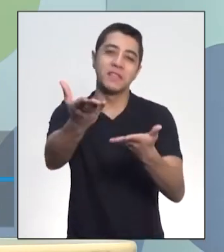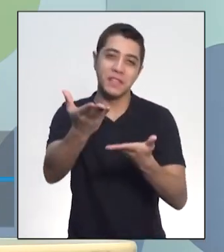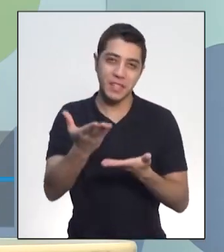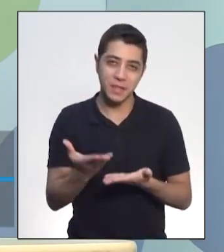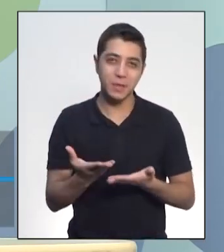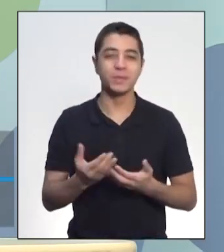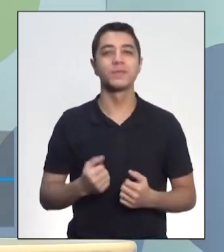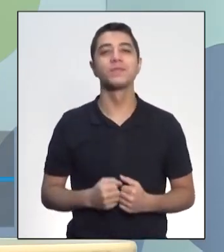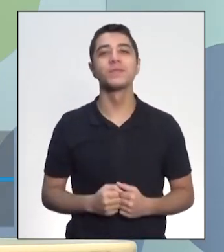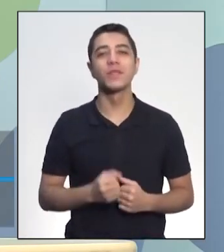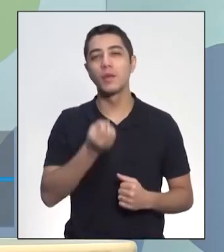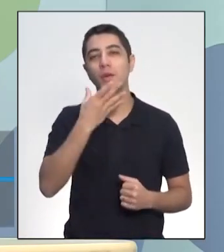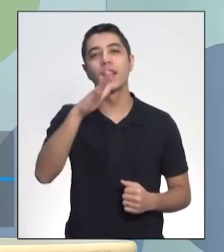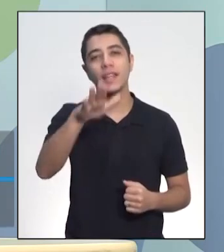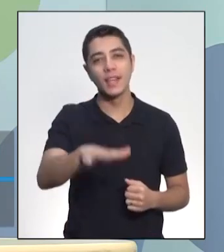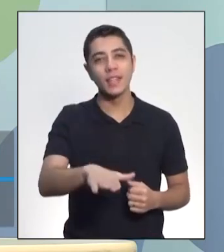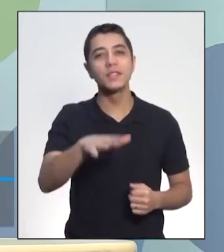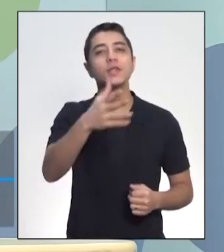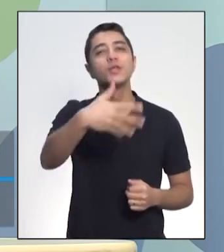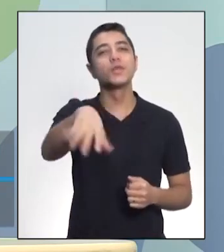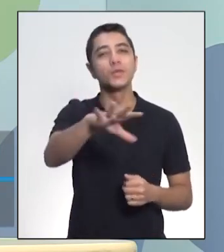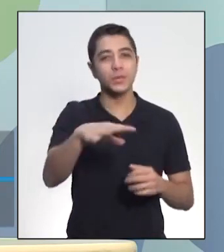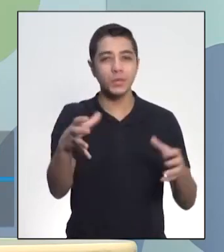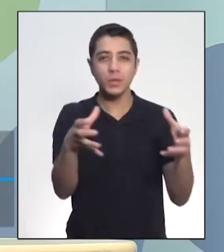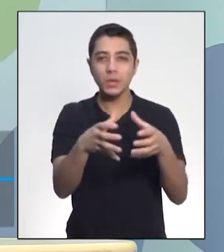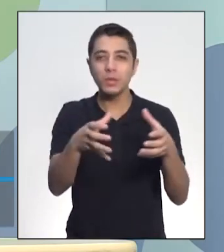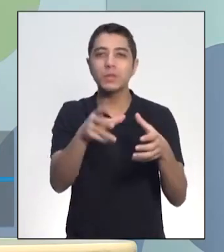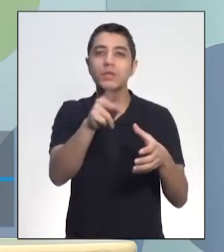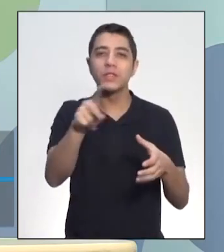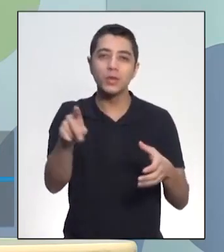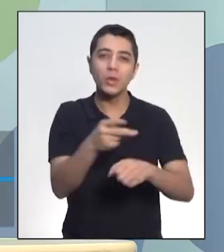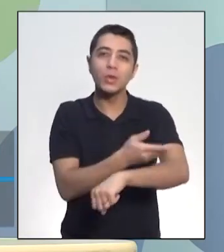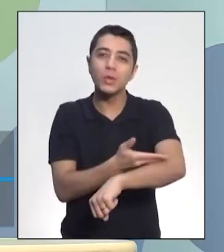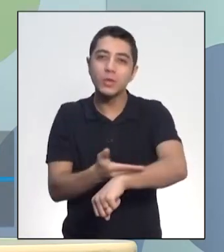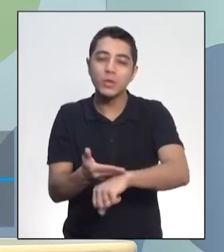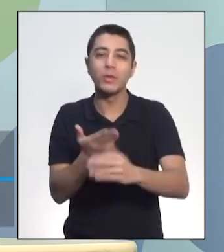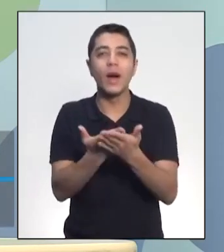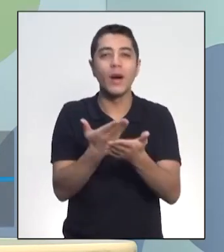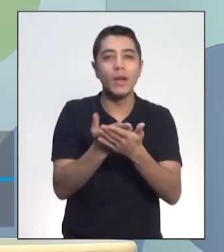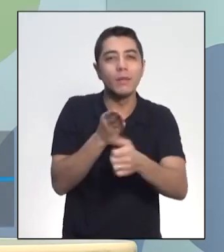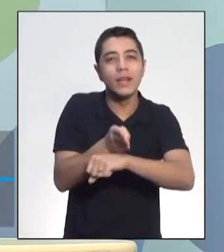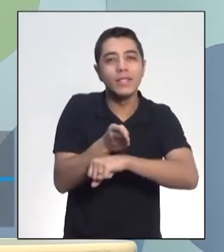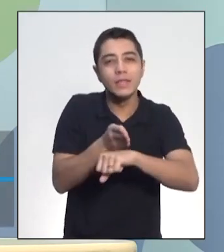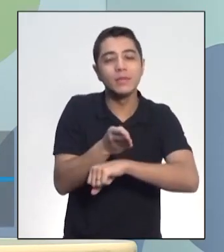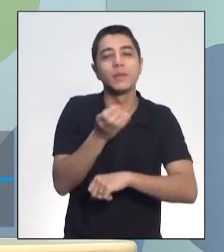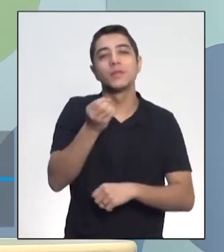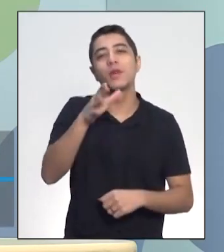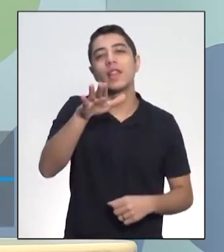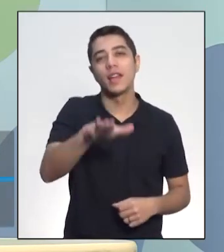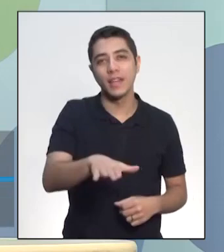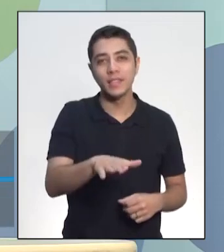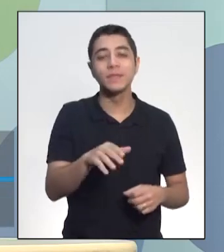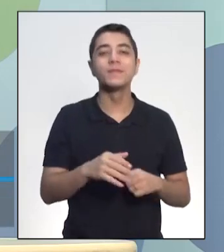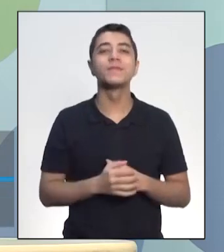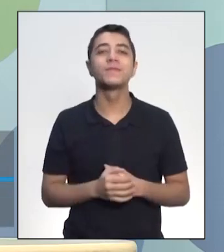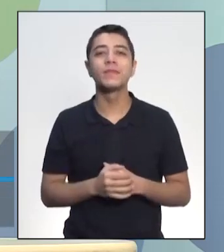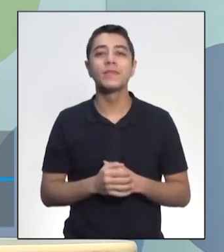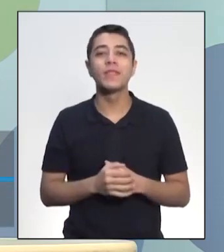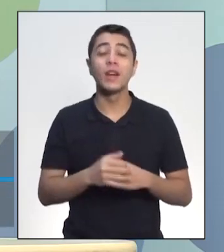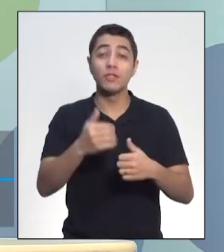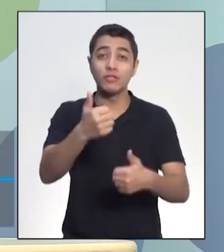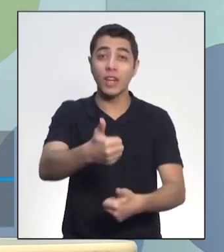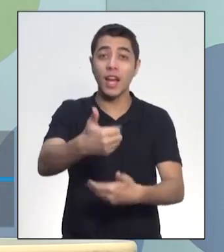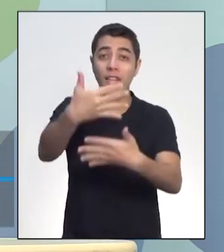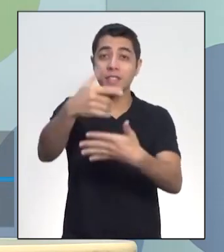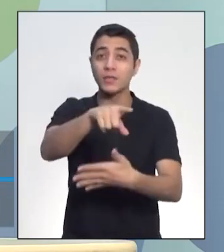boa tarde a todos os professores que costumam participar da nossa aula também. Então, pessoal, participem do chat, que eu vou passar para